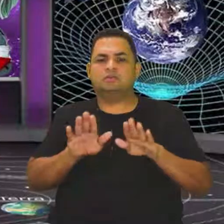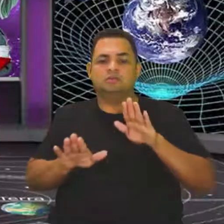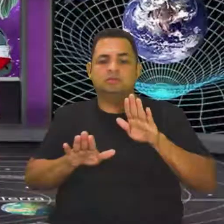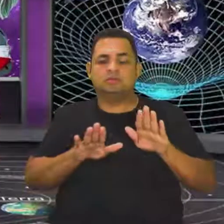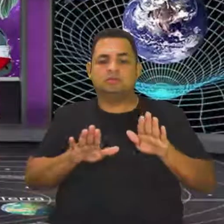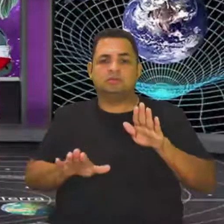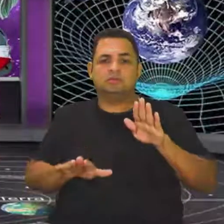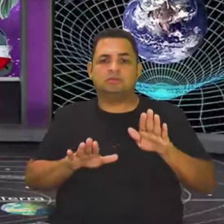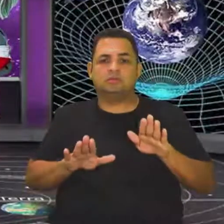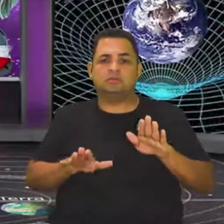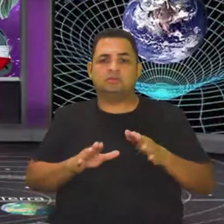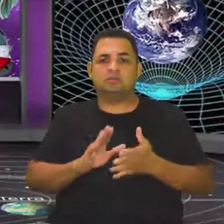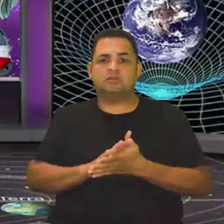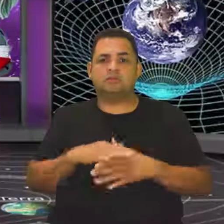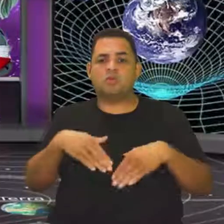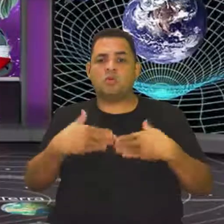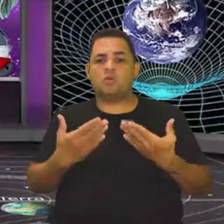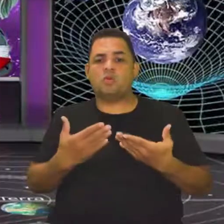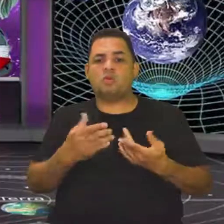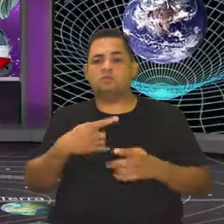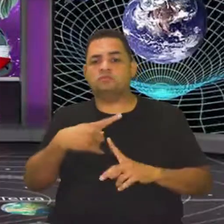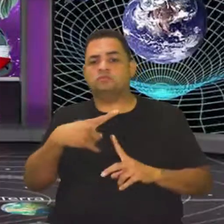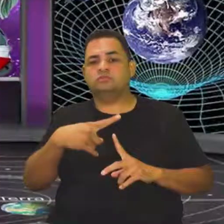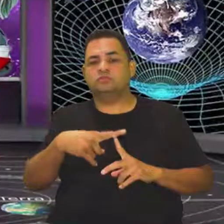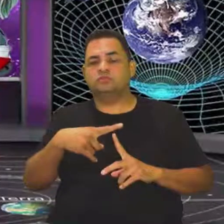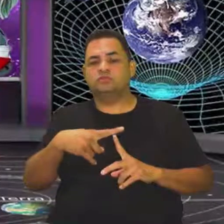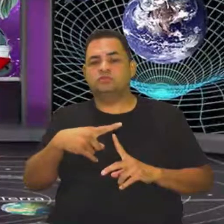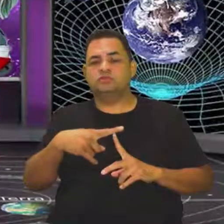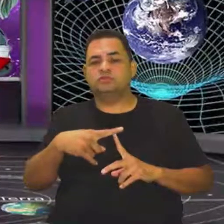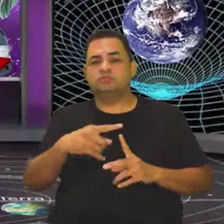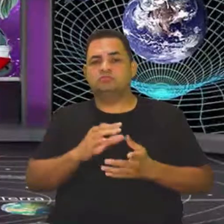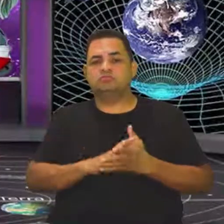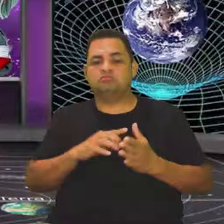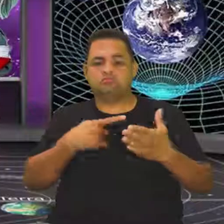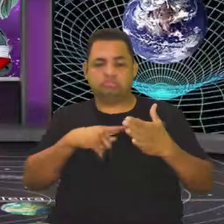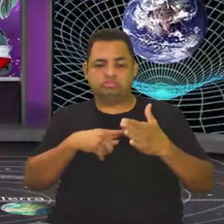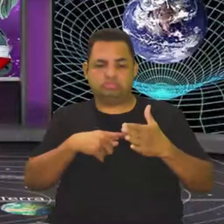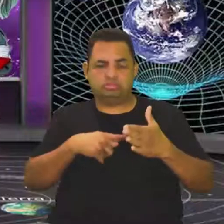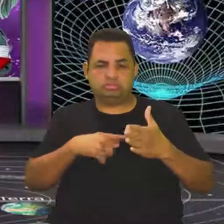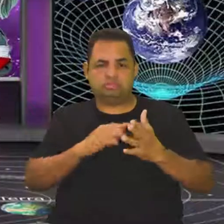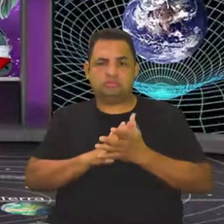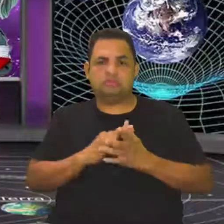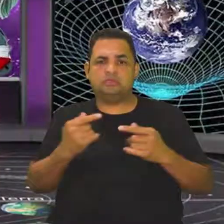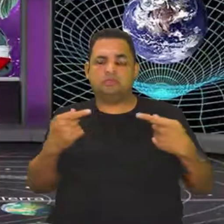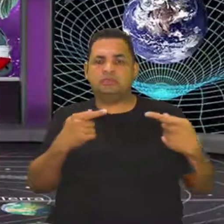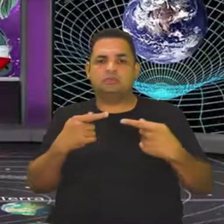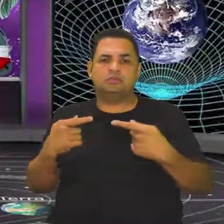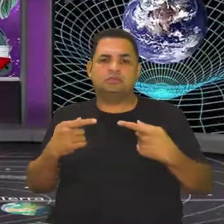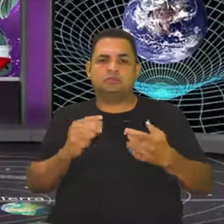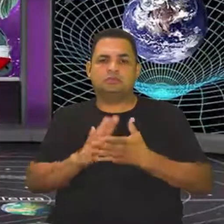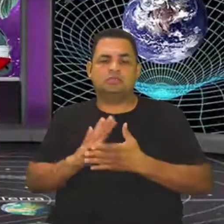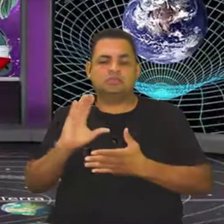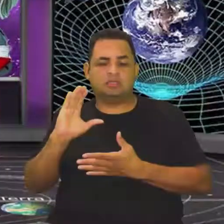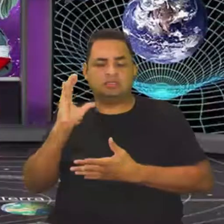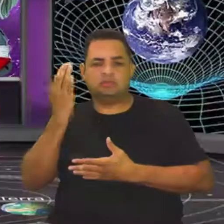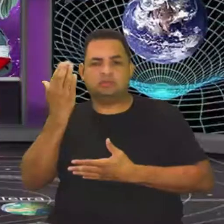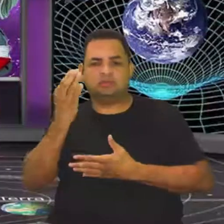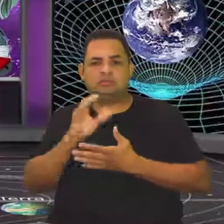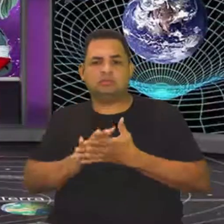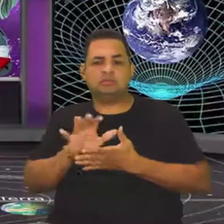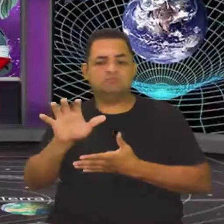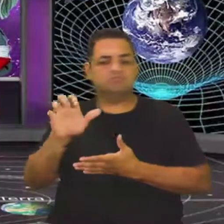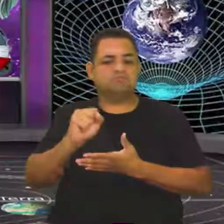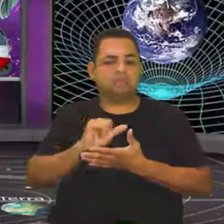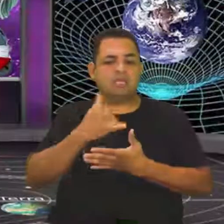de que espécie é esse motor, a potência elétrica dele está relacionada ao quê? A capacidade que ele tem de pegar a